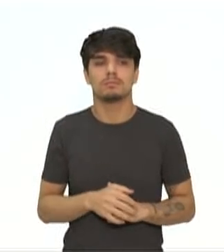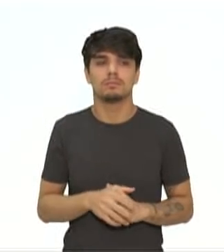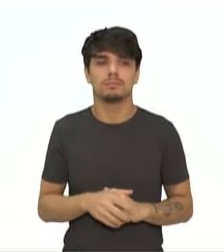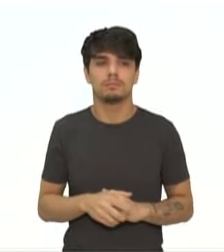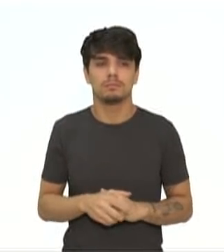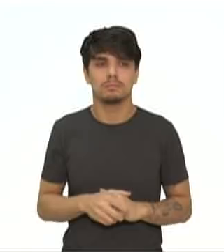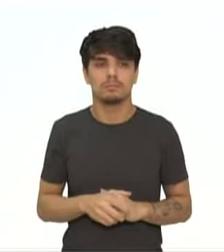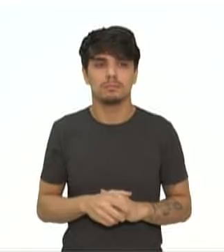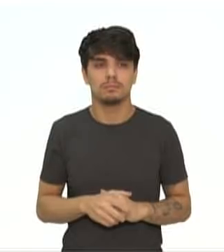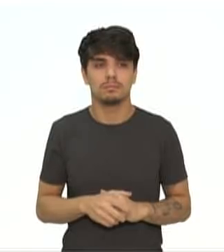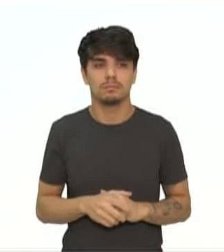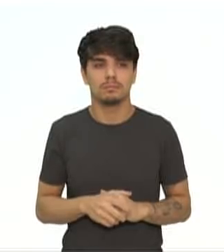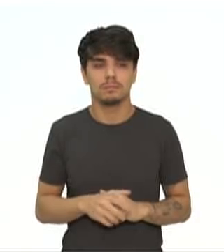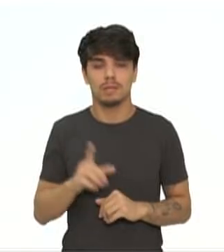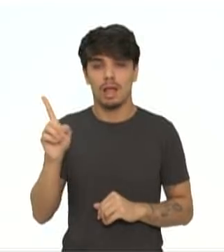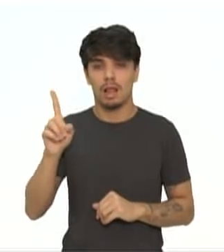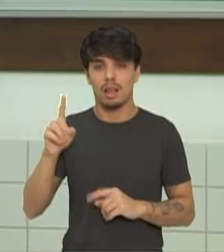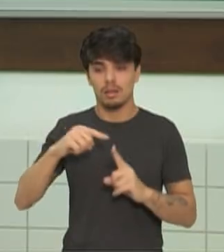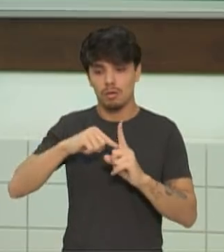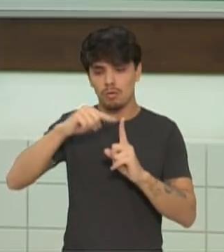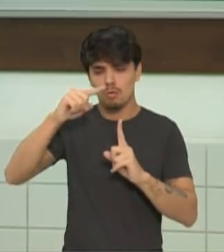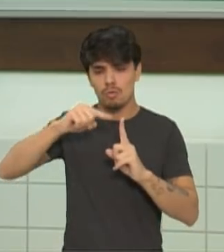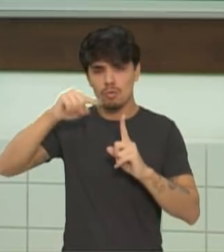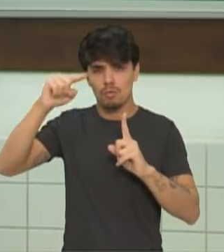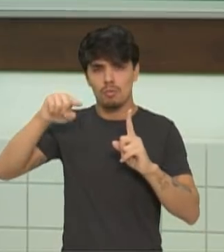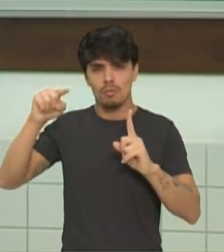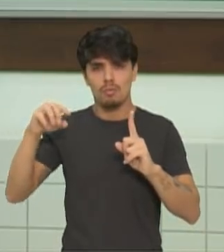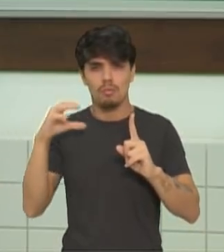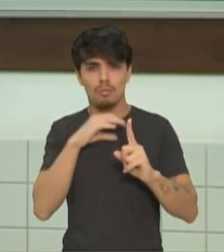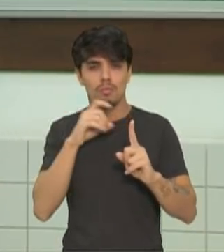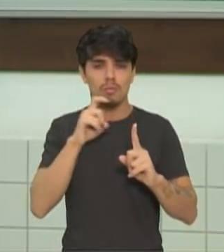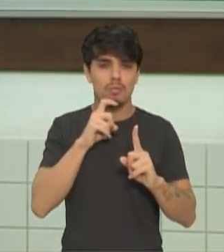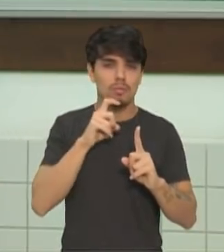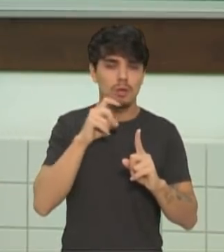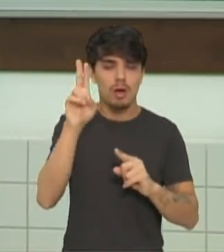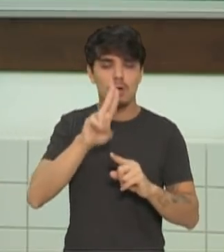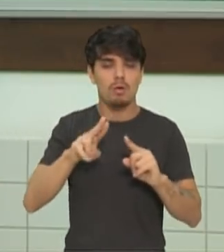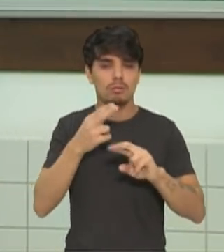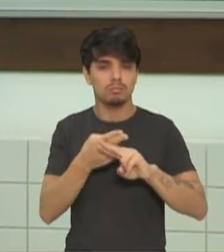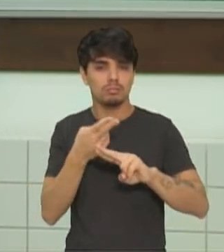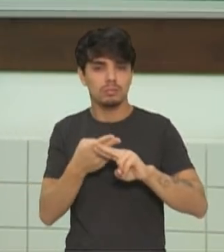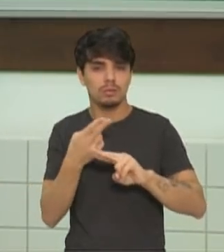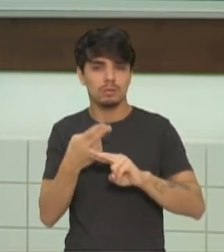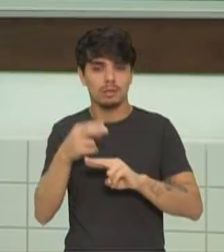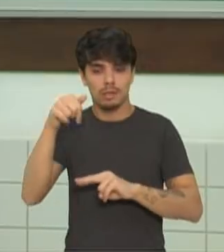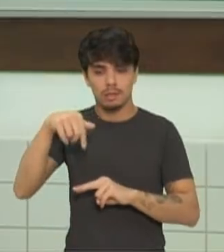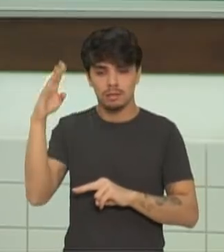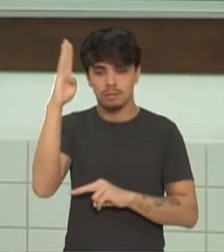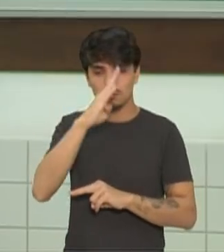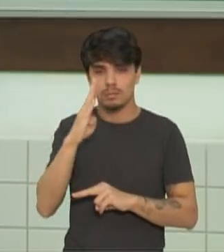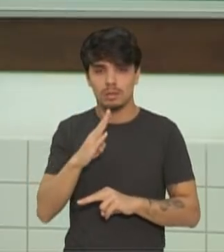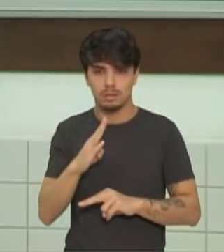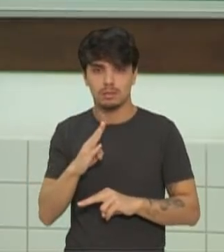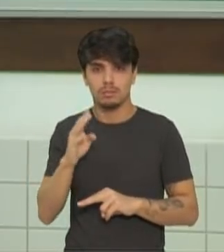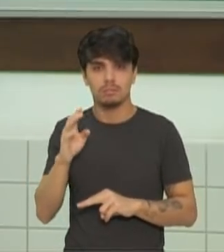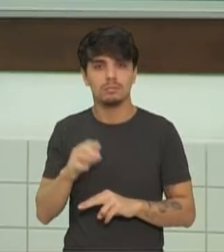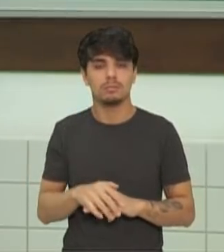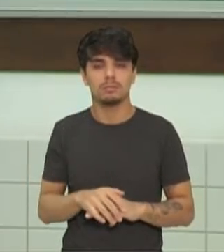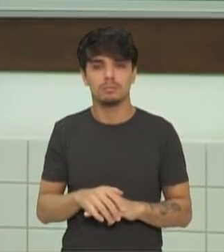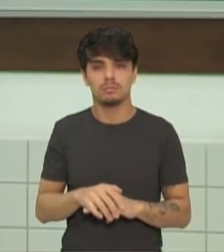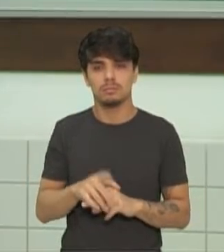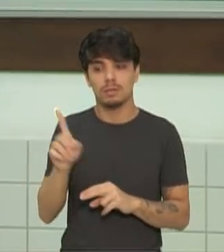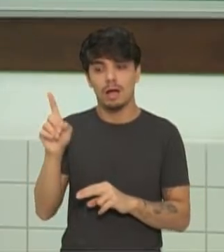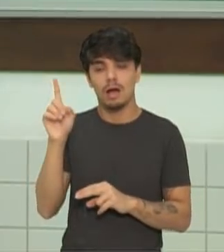bom? Então lá, a medida de temperatura deles, eles utilizam Fahrenheit e nós aqui no Brasil, nós utilizamos o